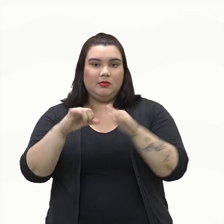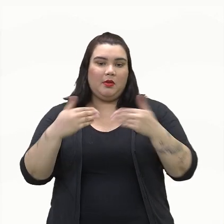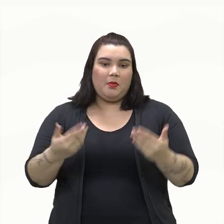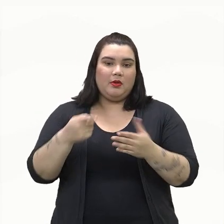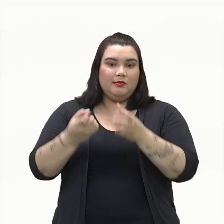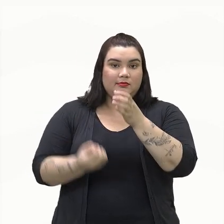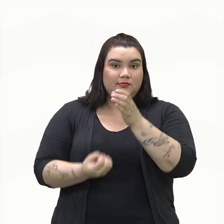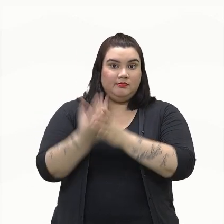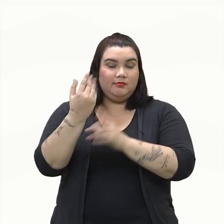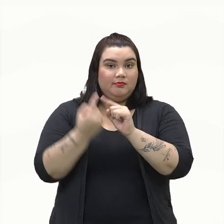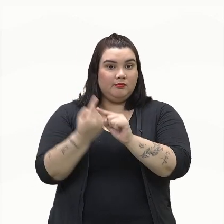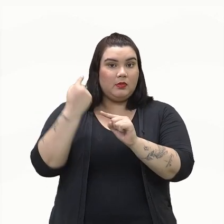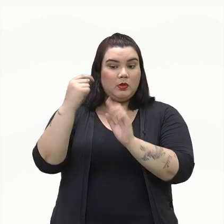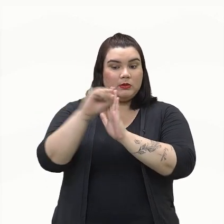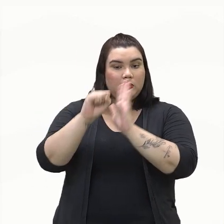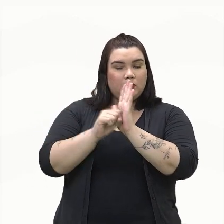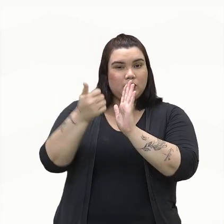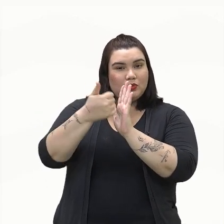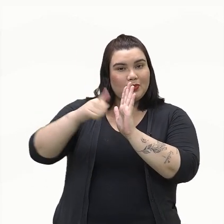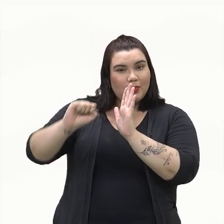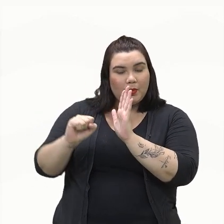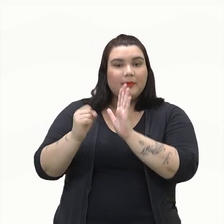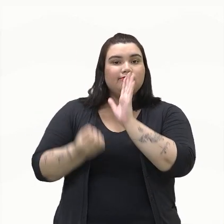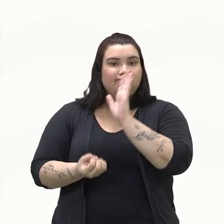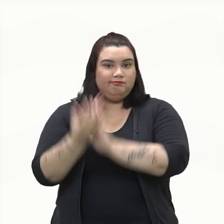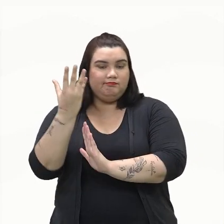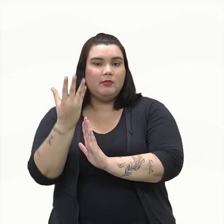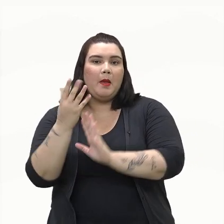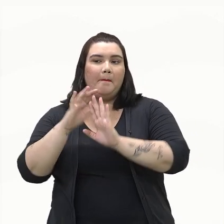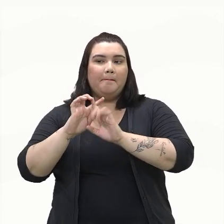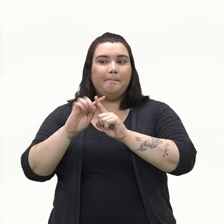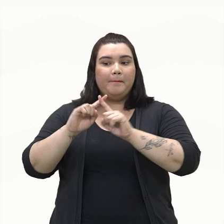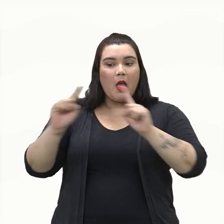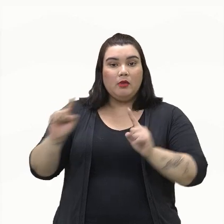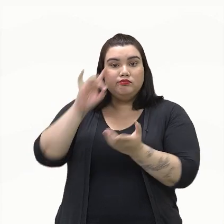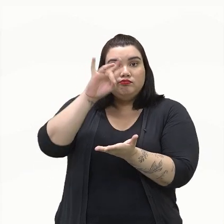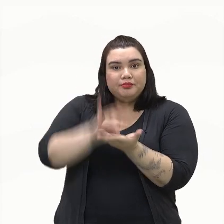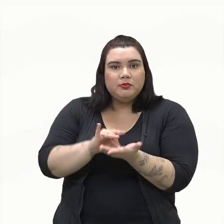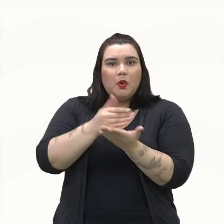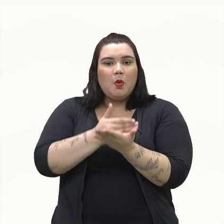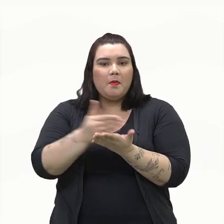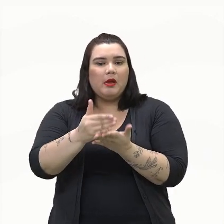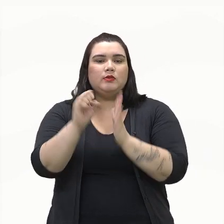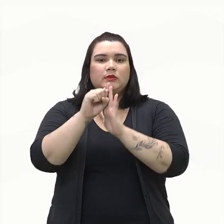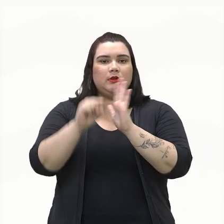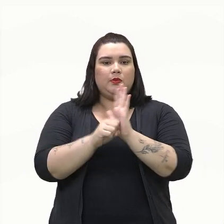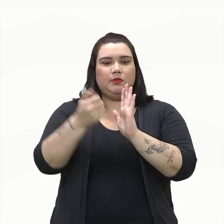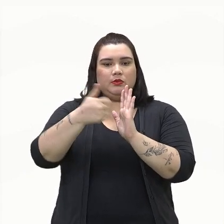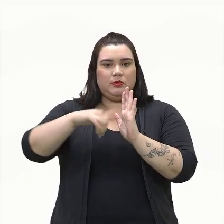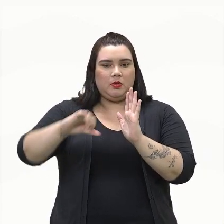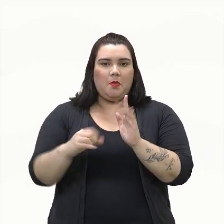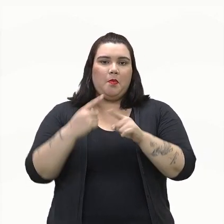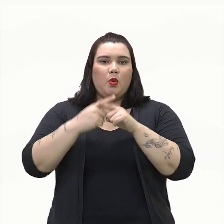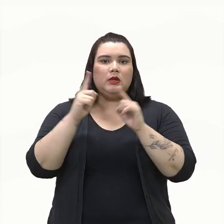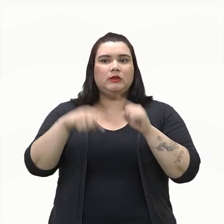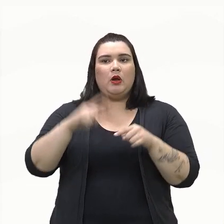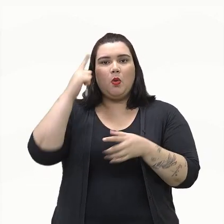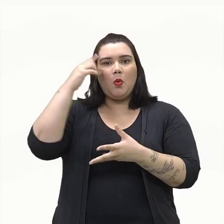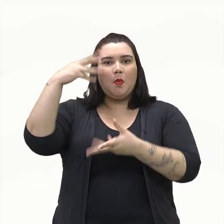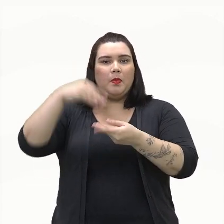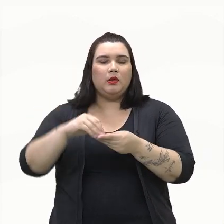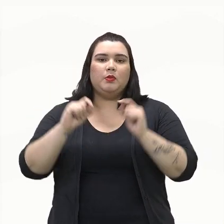lá no século XVIII, mas no século XIX ela ganha força quando surge a noção de